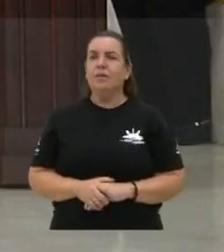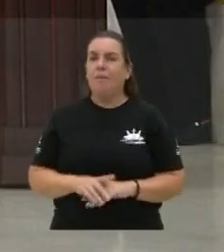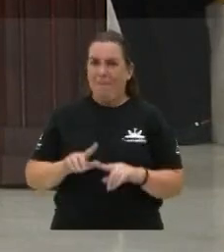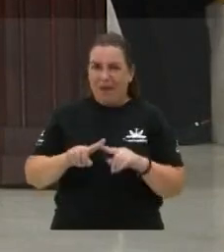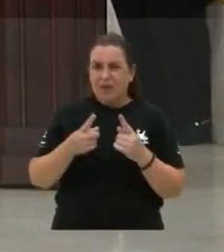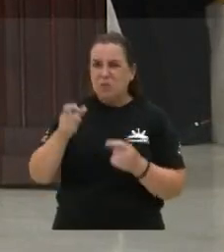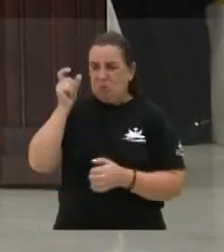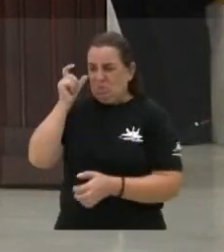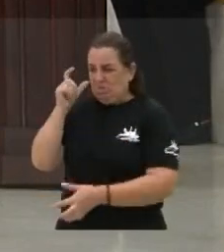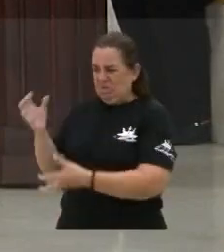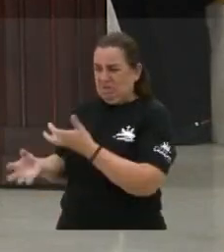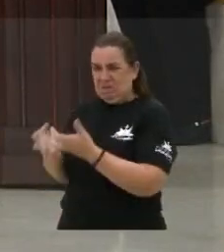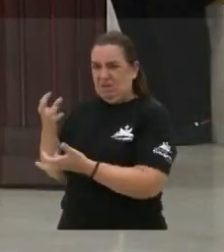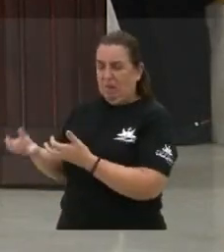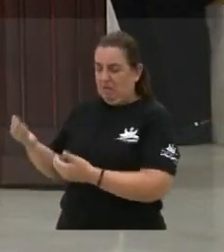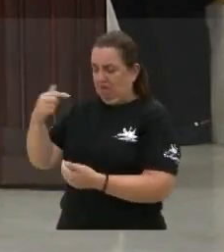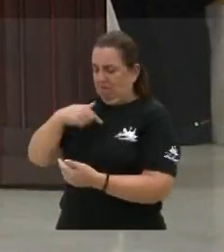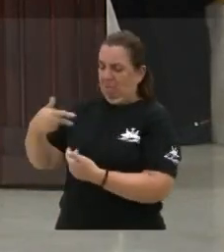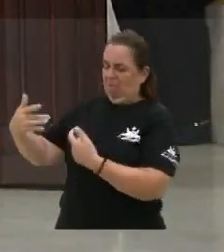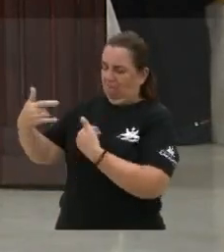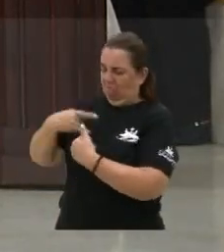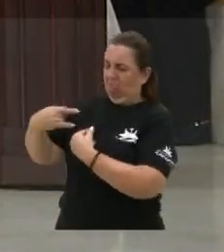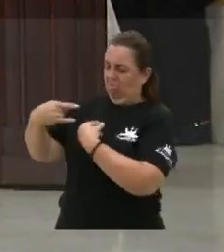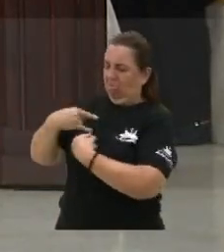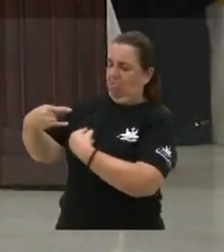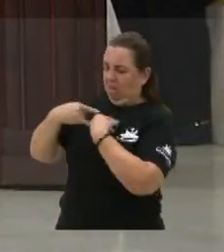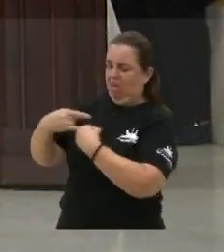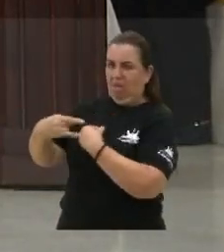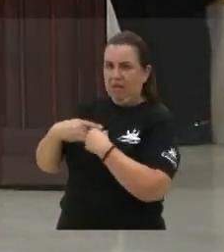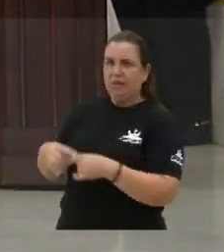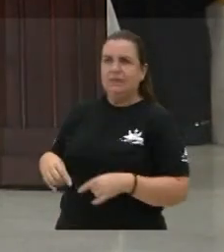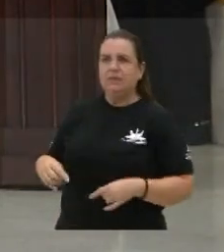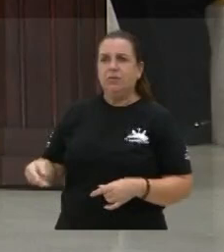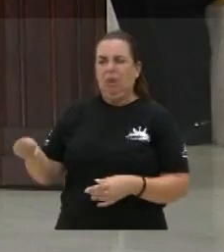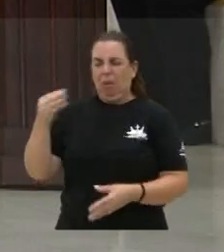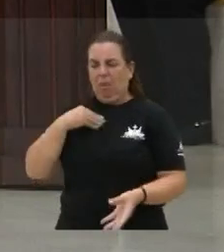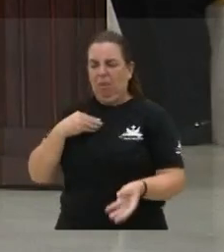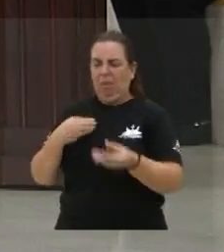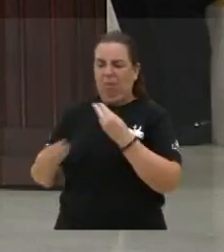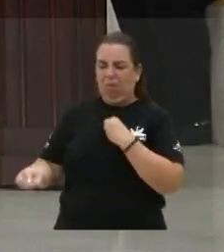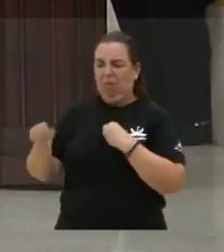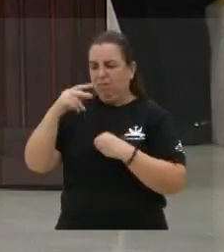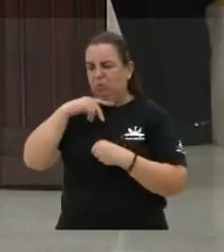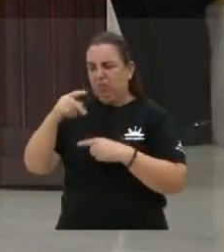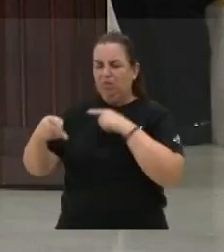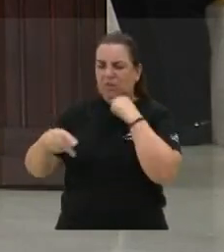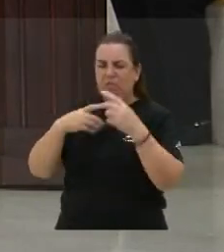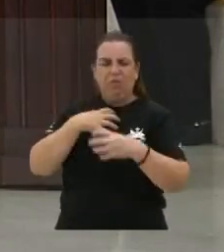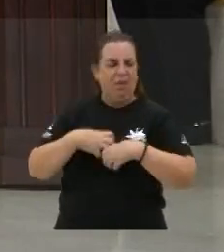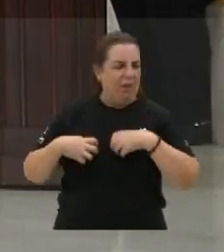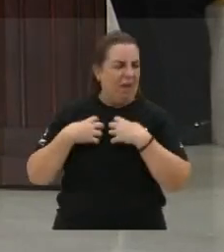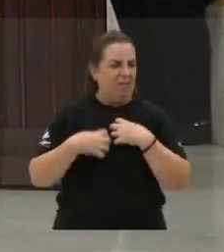diabo, que fica ali no coração da gente, com escuridão, com dúvidas, com mágoa, com ressentimento,